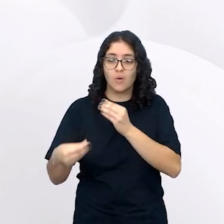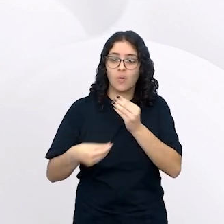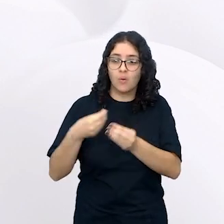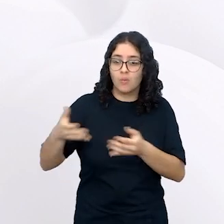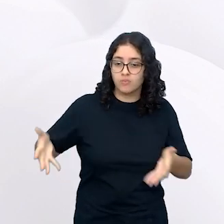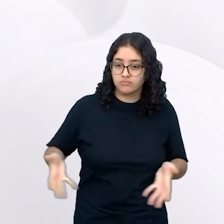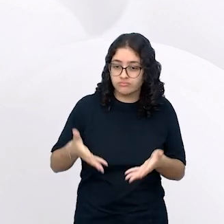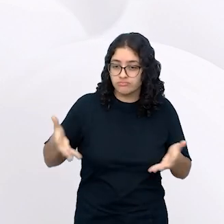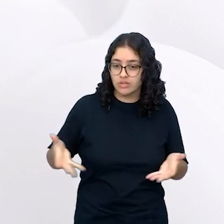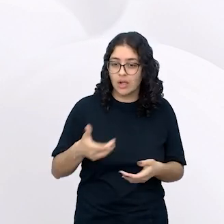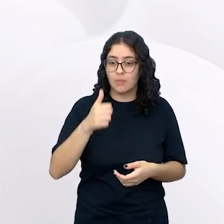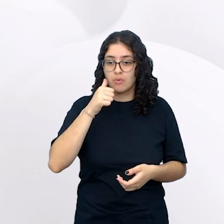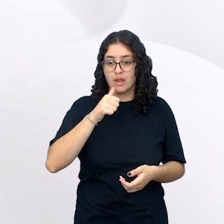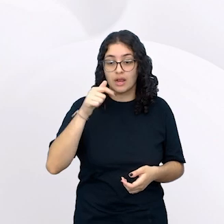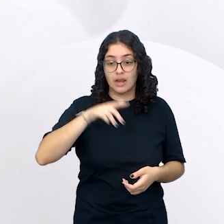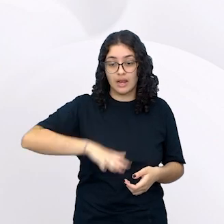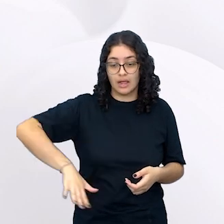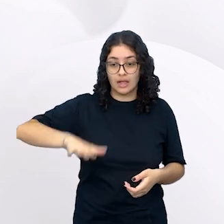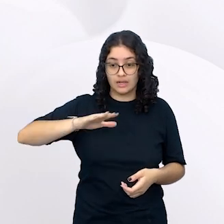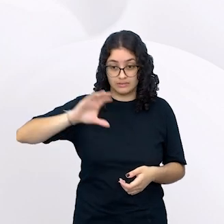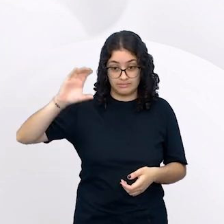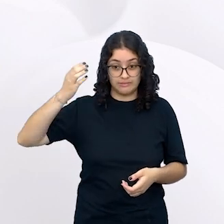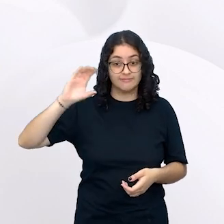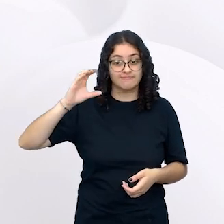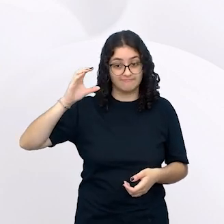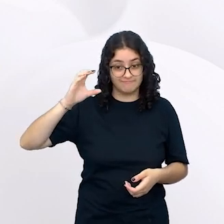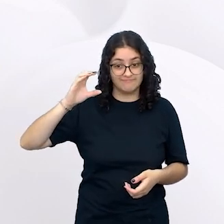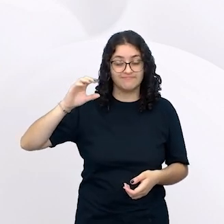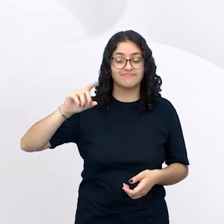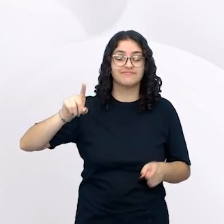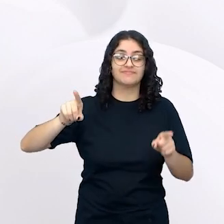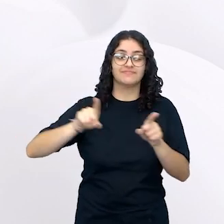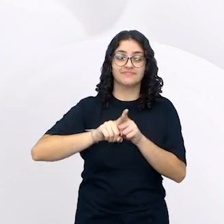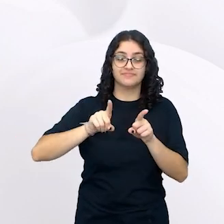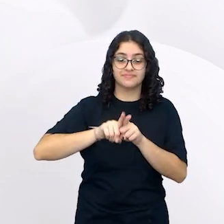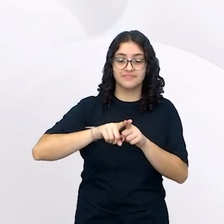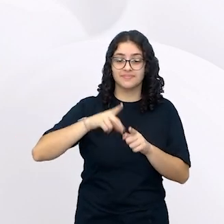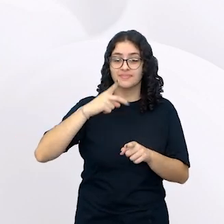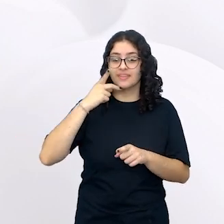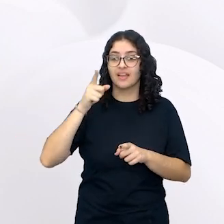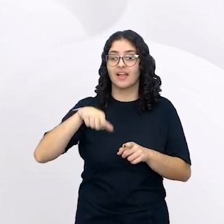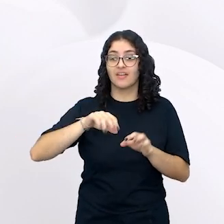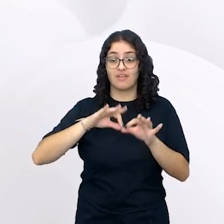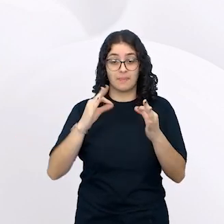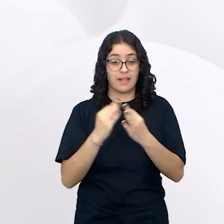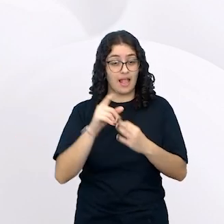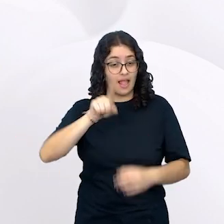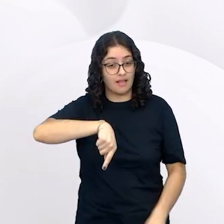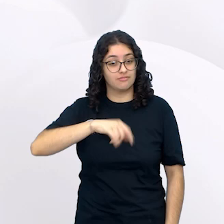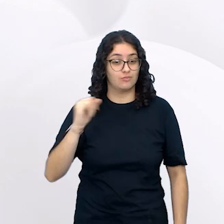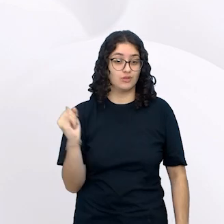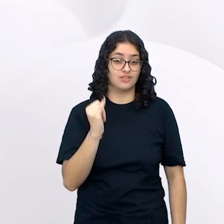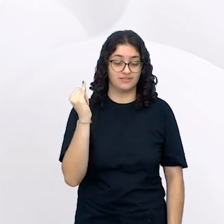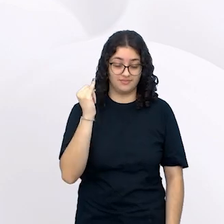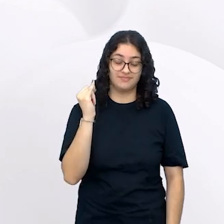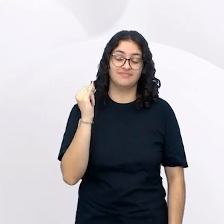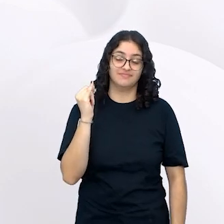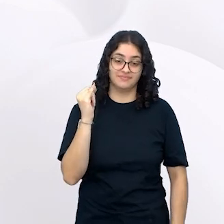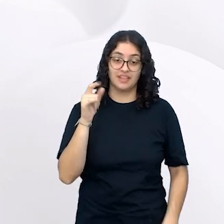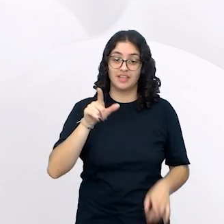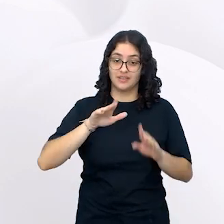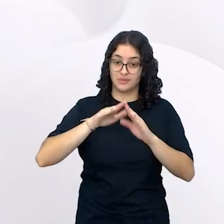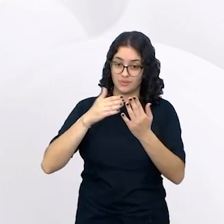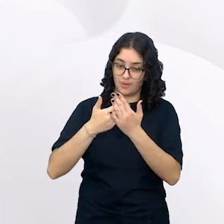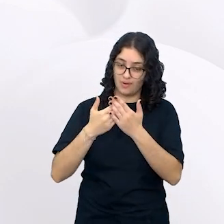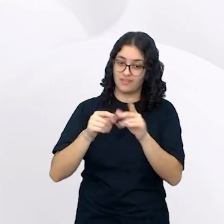motivar as mulheres na ciência e falando que a família é muito importante, e a escola